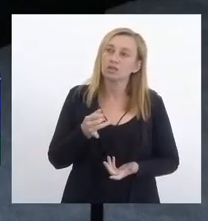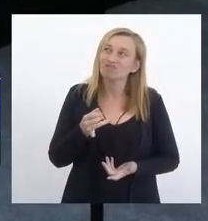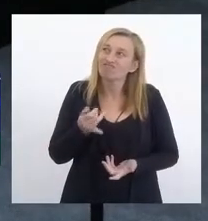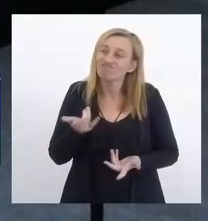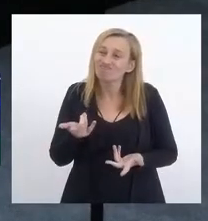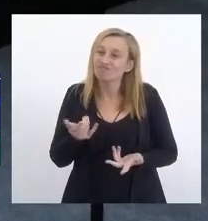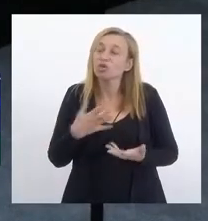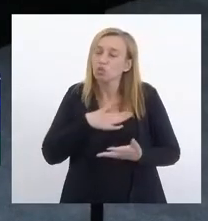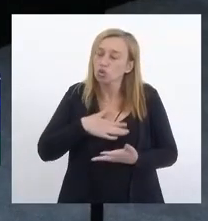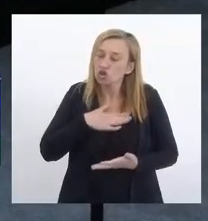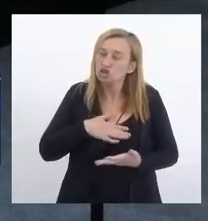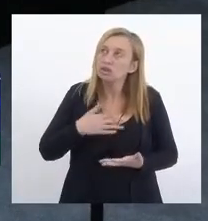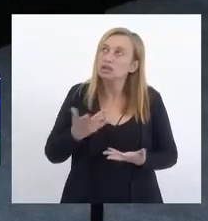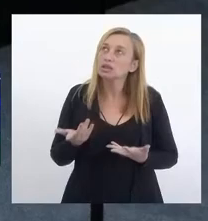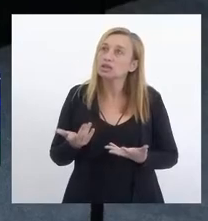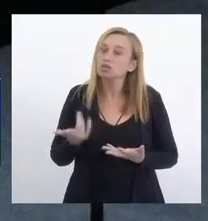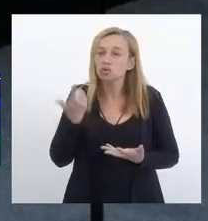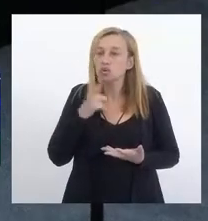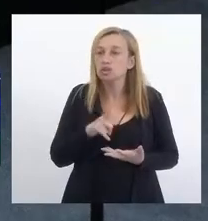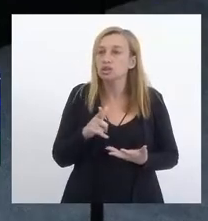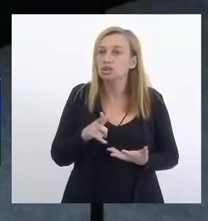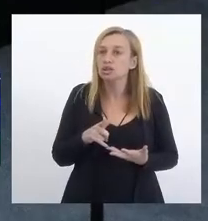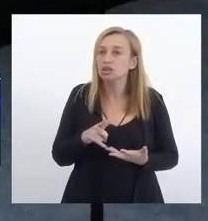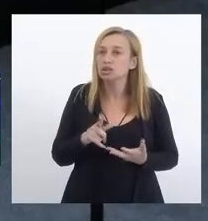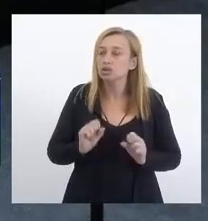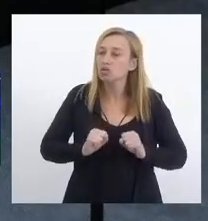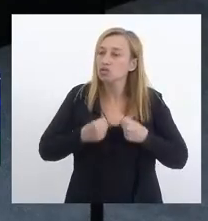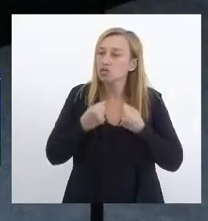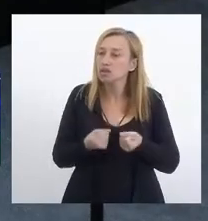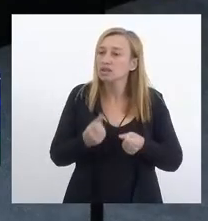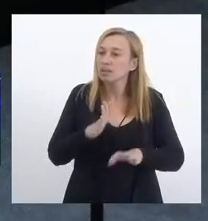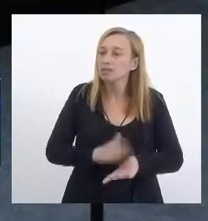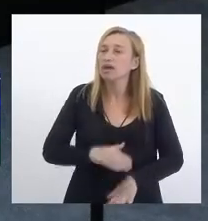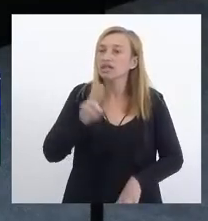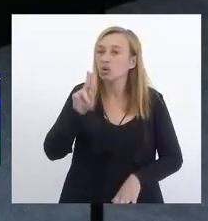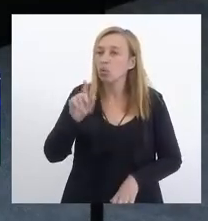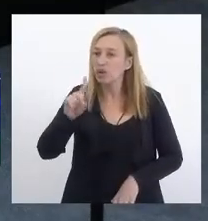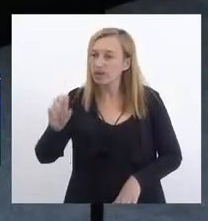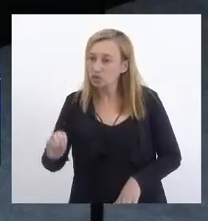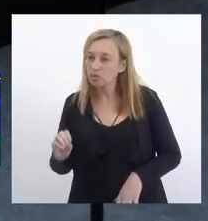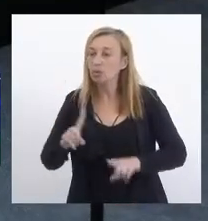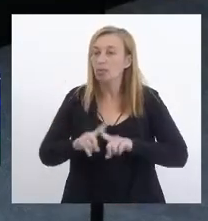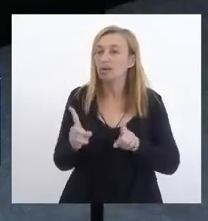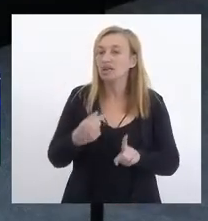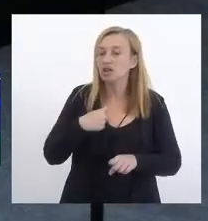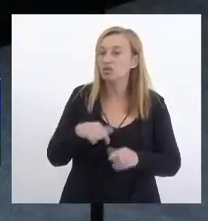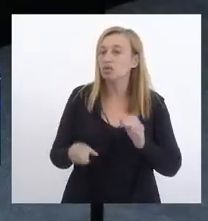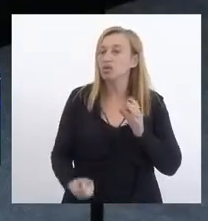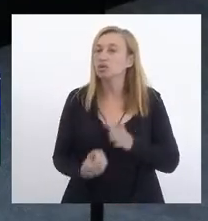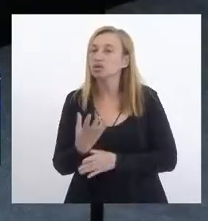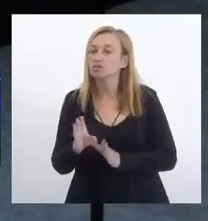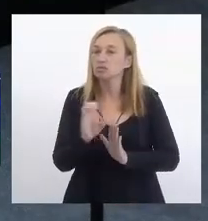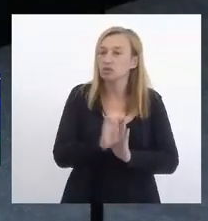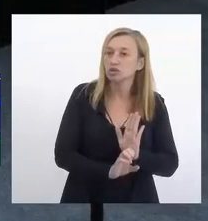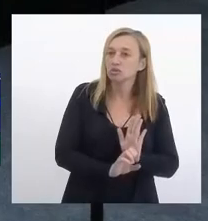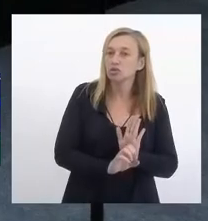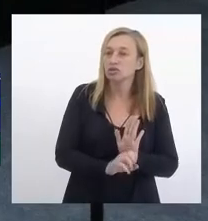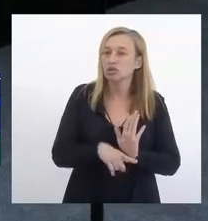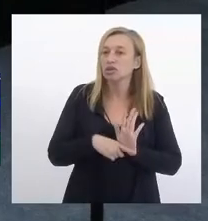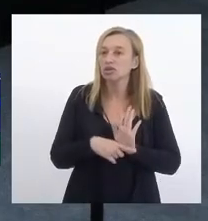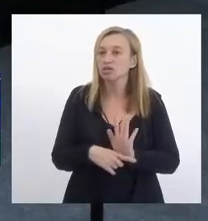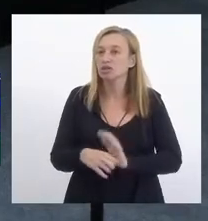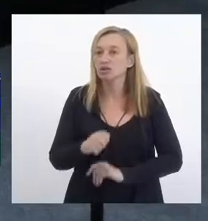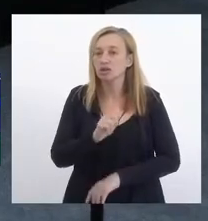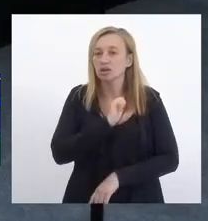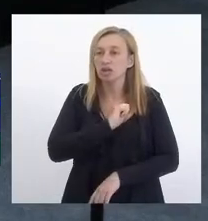Eu gostaria de que a gente conseguisse fortalecer mais a UESO, mas eu apresentei uma emenda no regime de recuperação